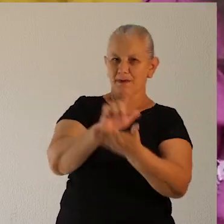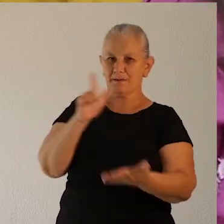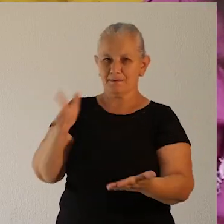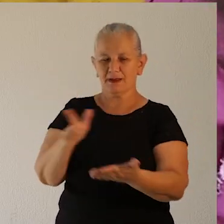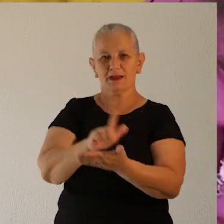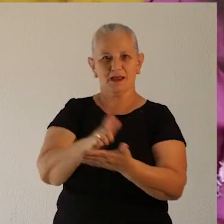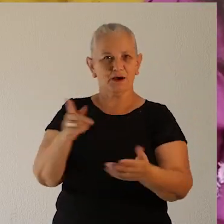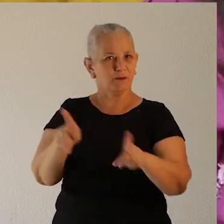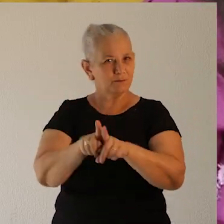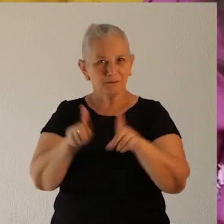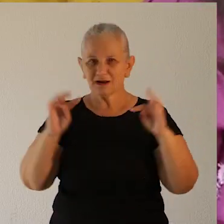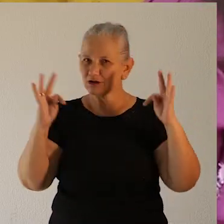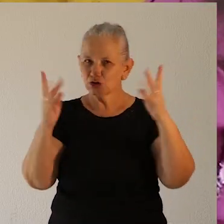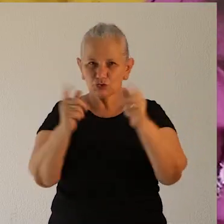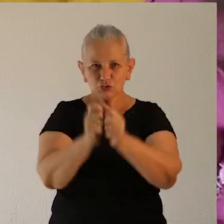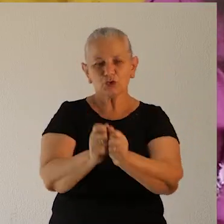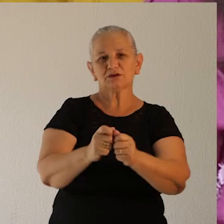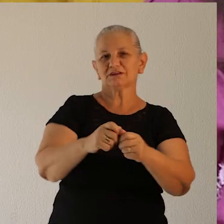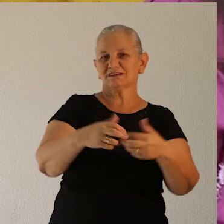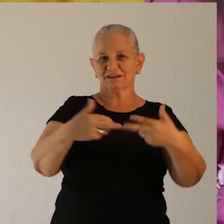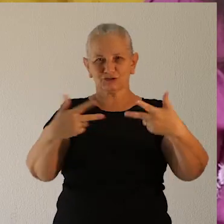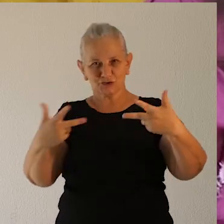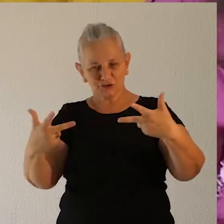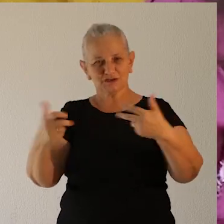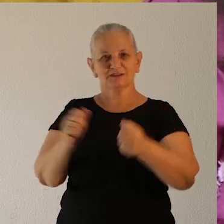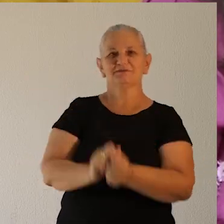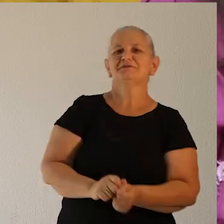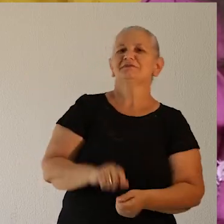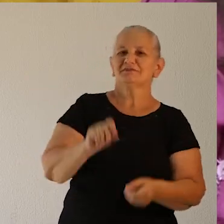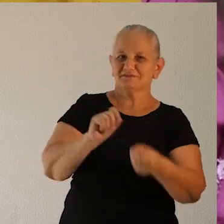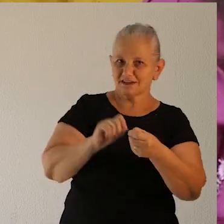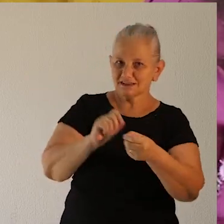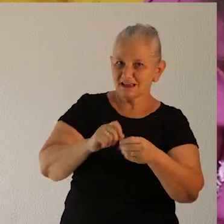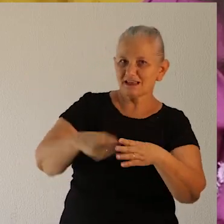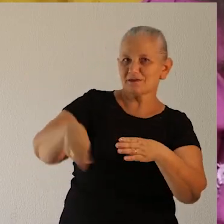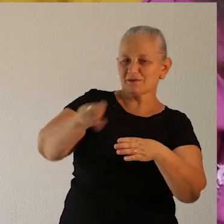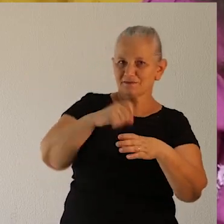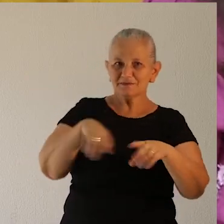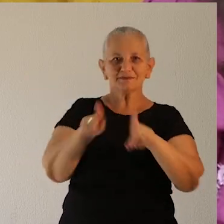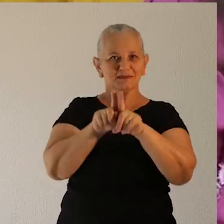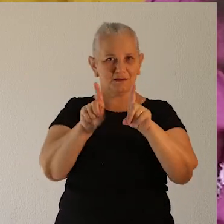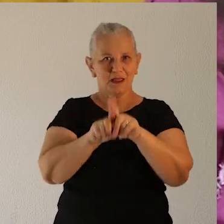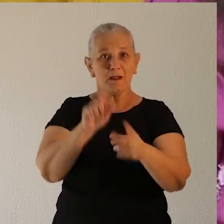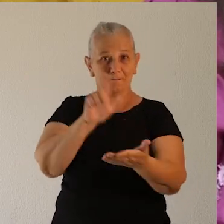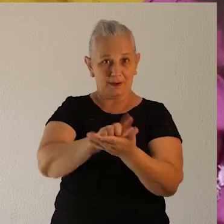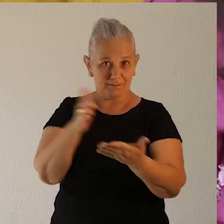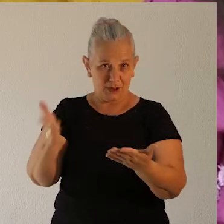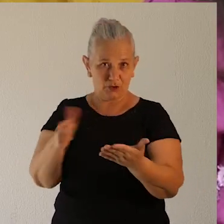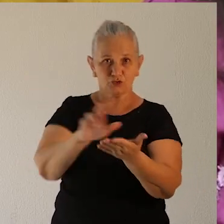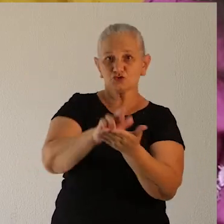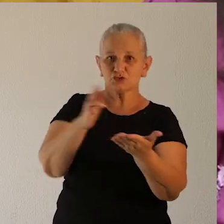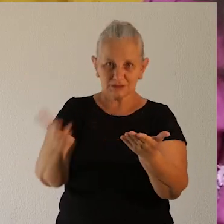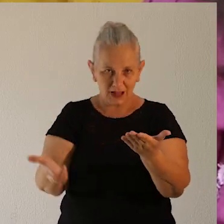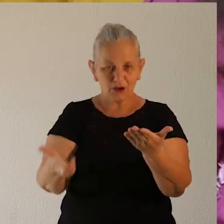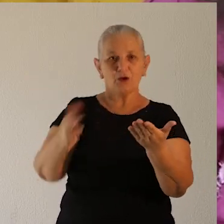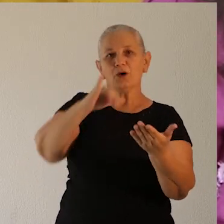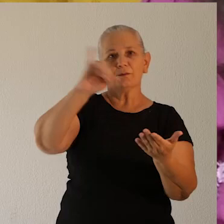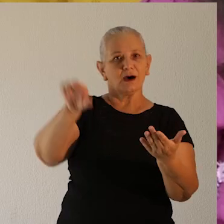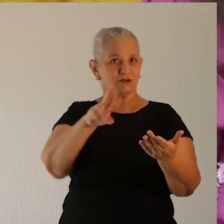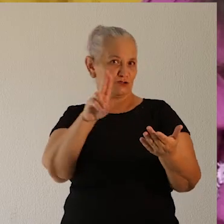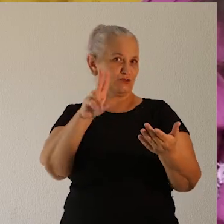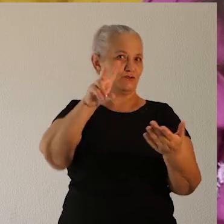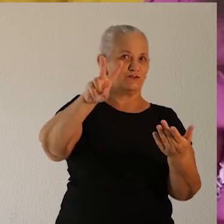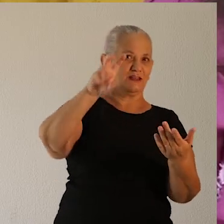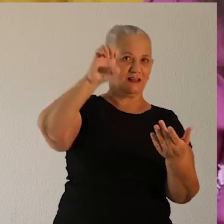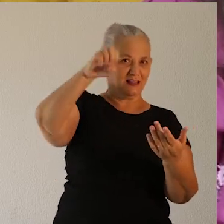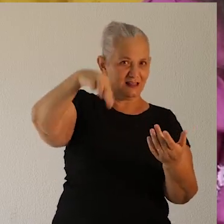papel alumínio pro Plínio. Tem papel VG pro JG. Tem papel jornal pro Juvenal. Tem papel